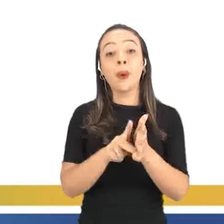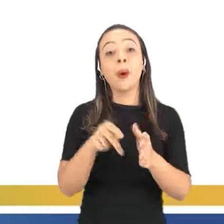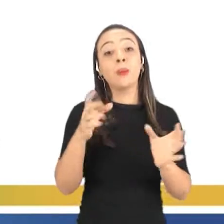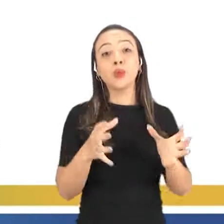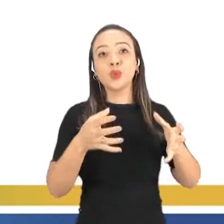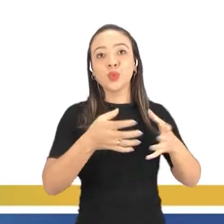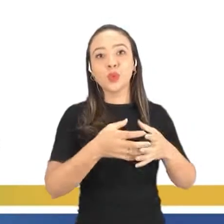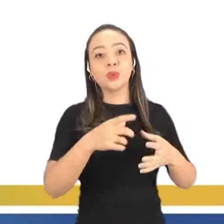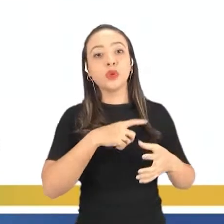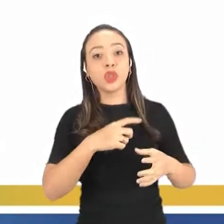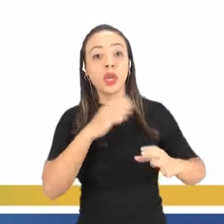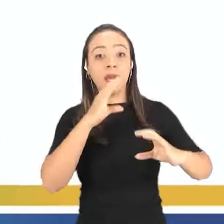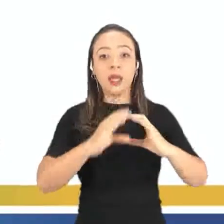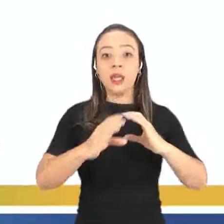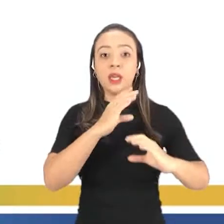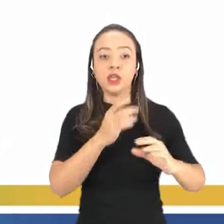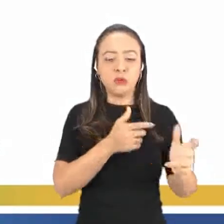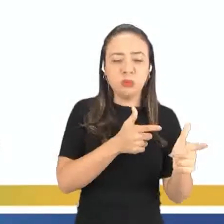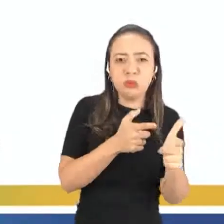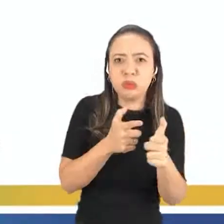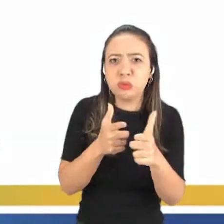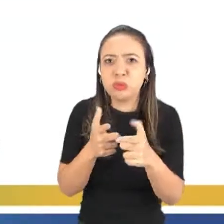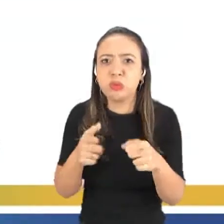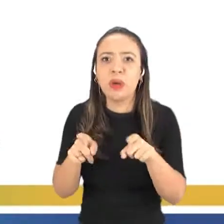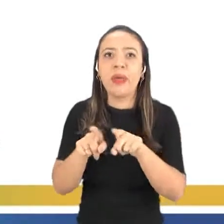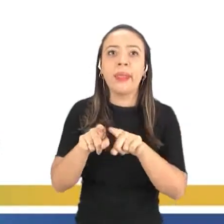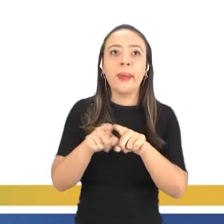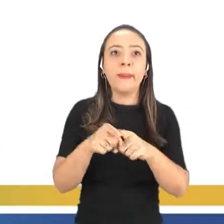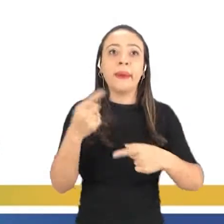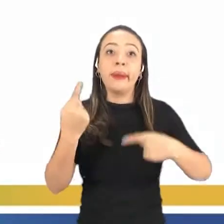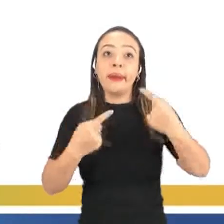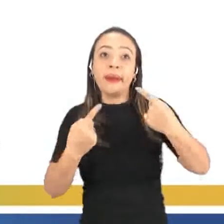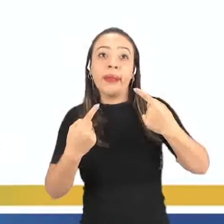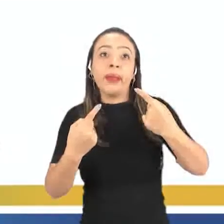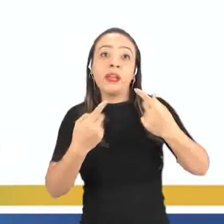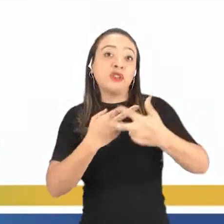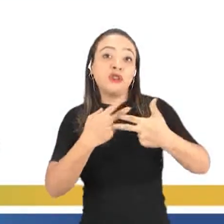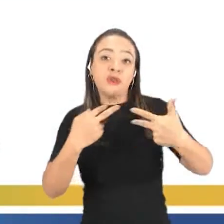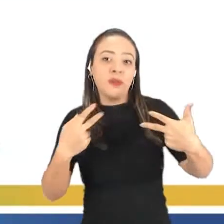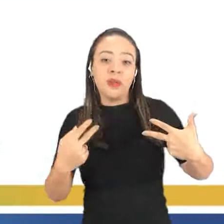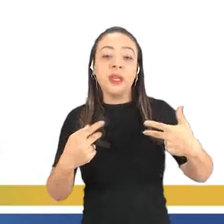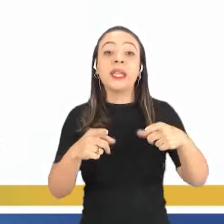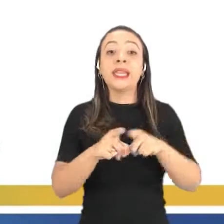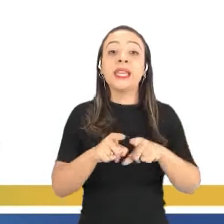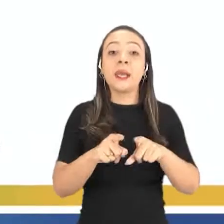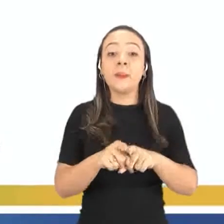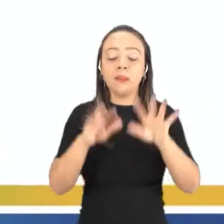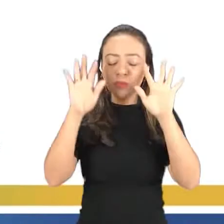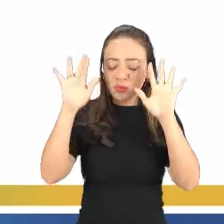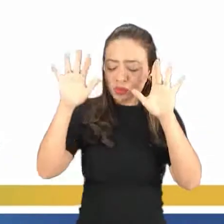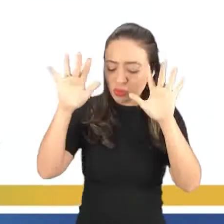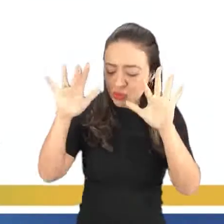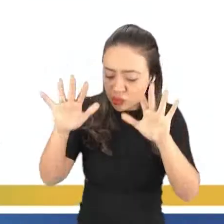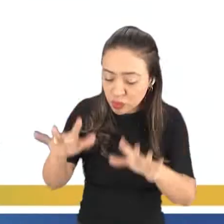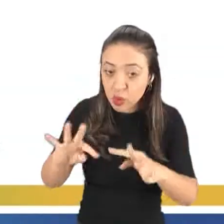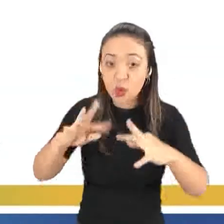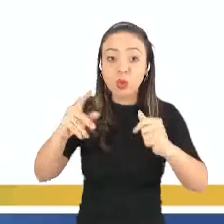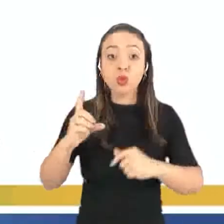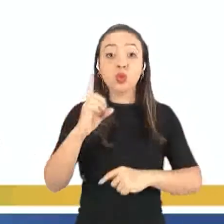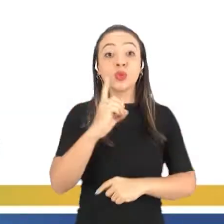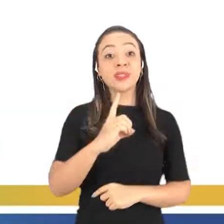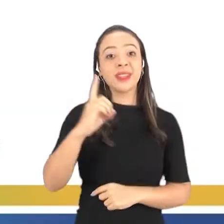de guerra, de caça, de pesca, de invocação e homenagens às entidades